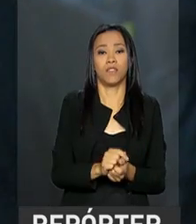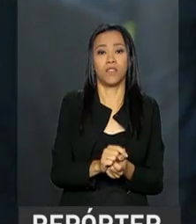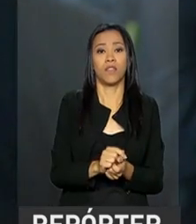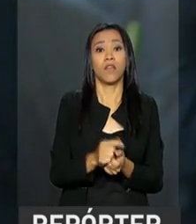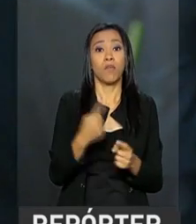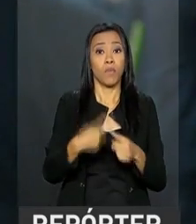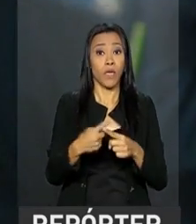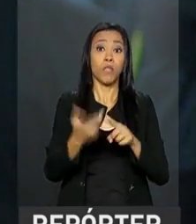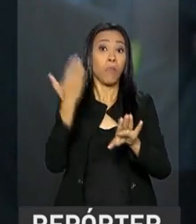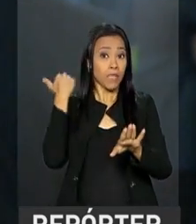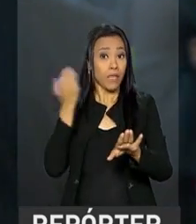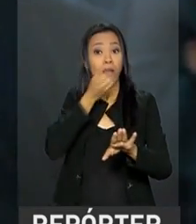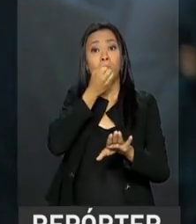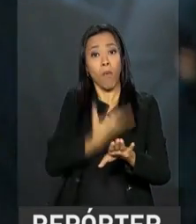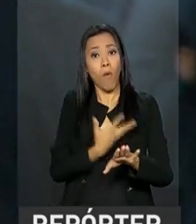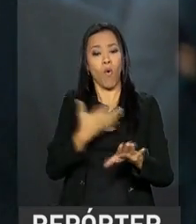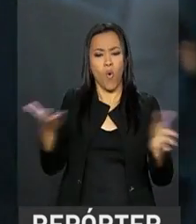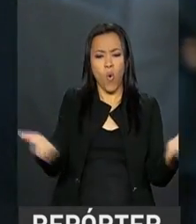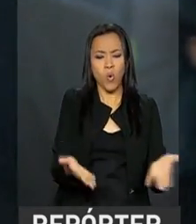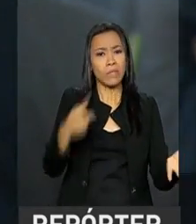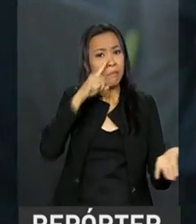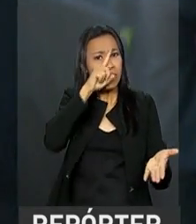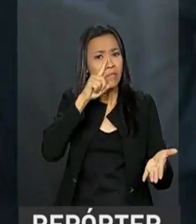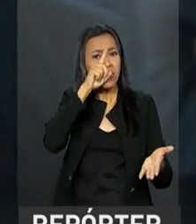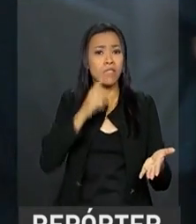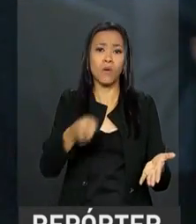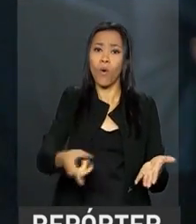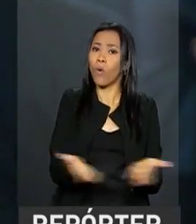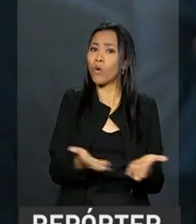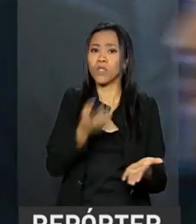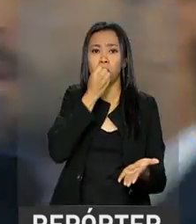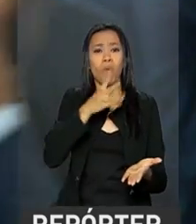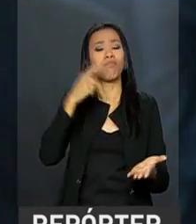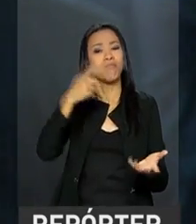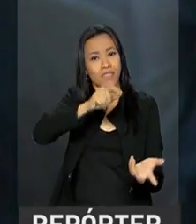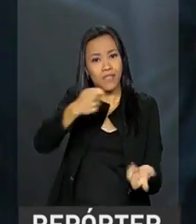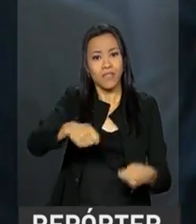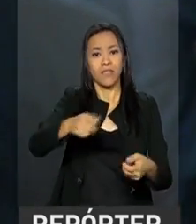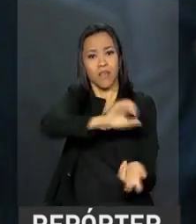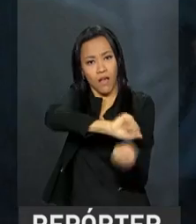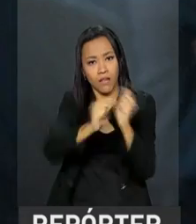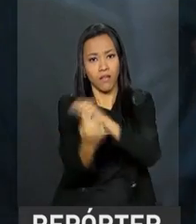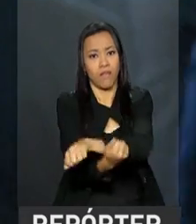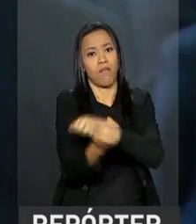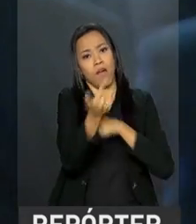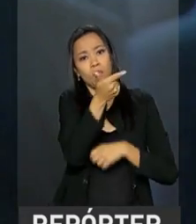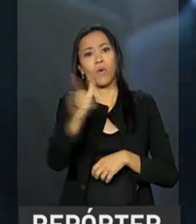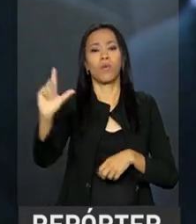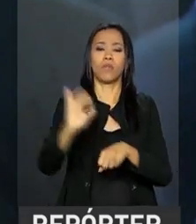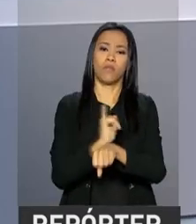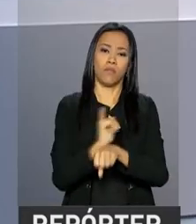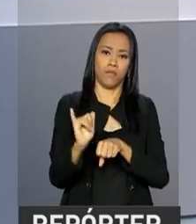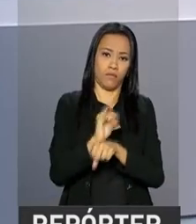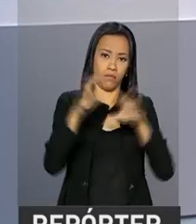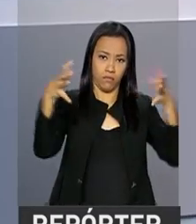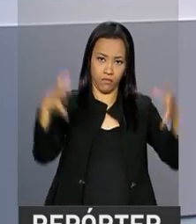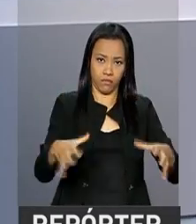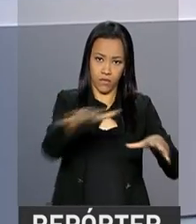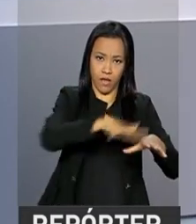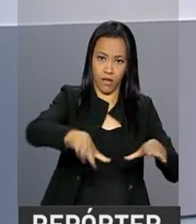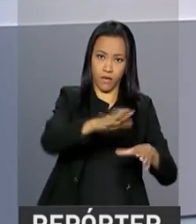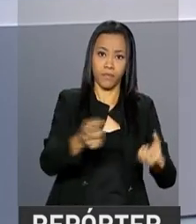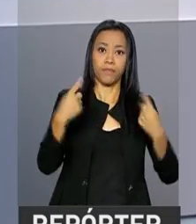de muito bom e hoje ele representa um risco para o setor. Então, ele tem que ser revisto ou substituído por um outro mecanismo.